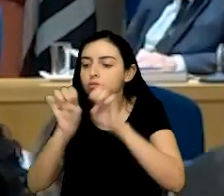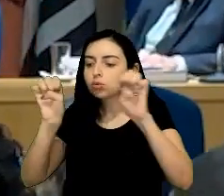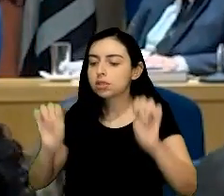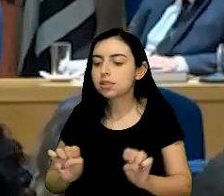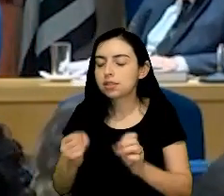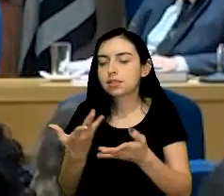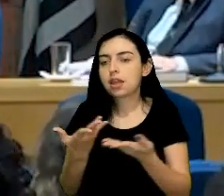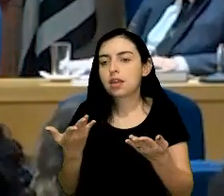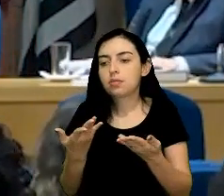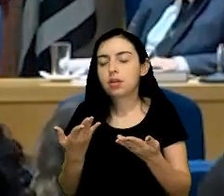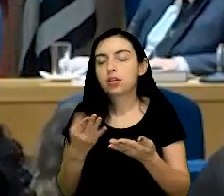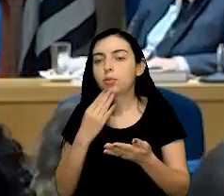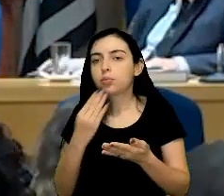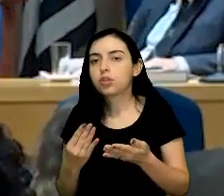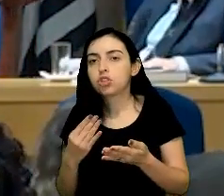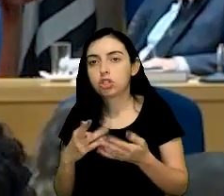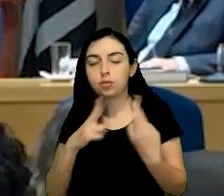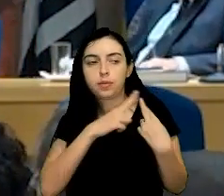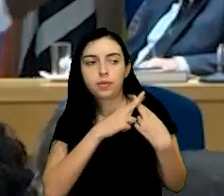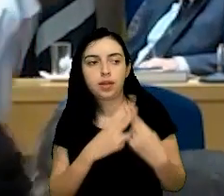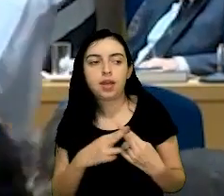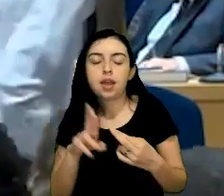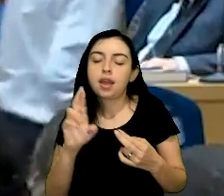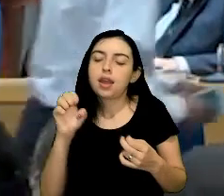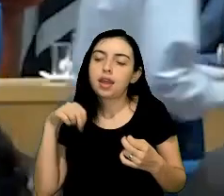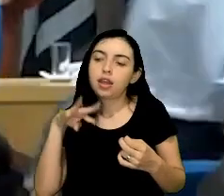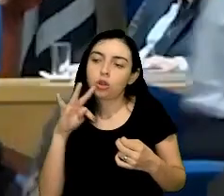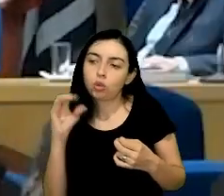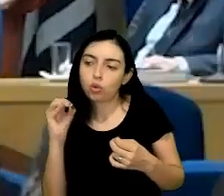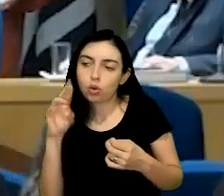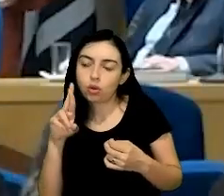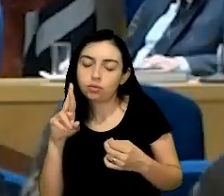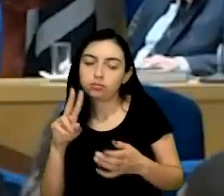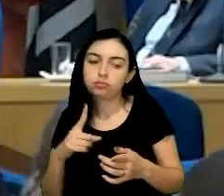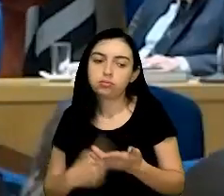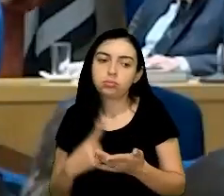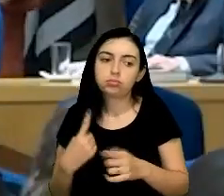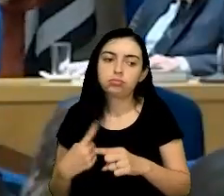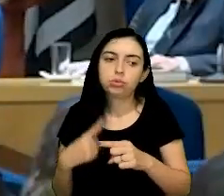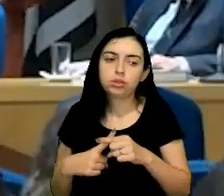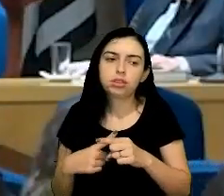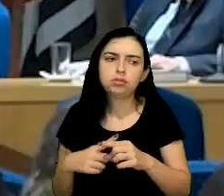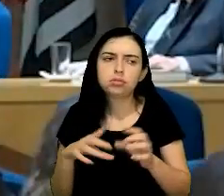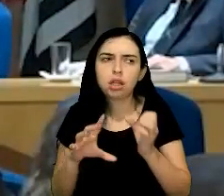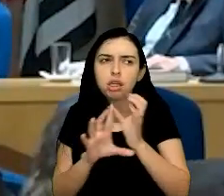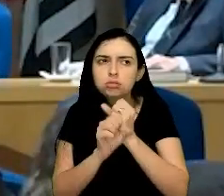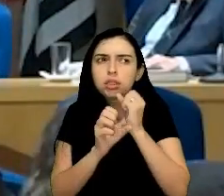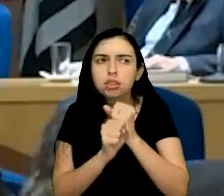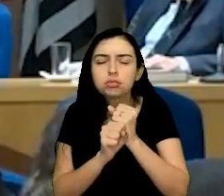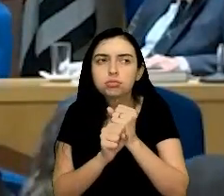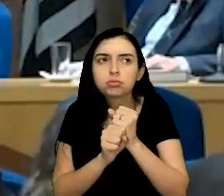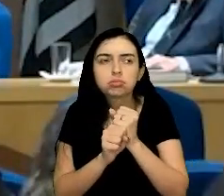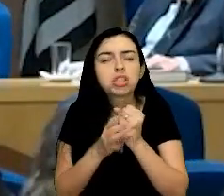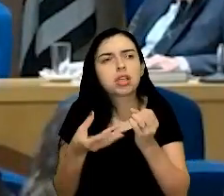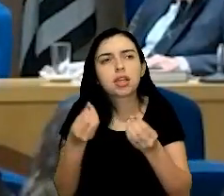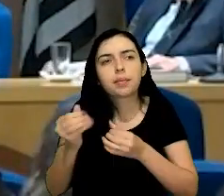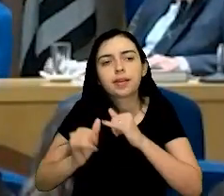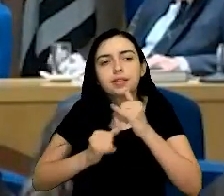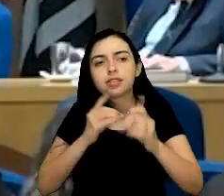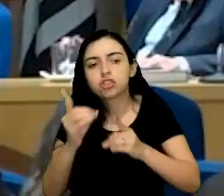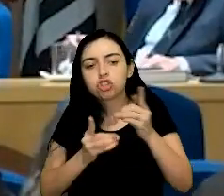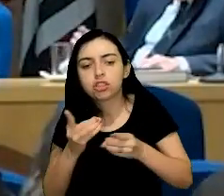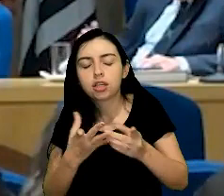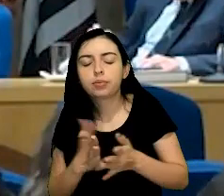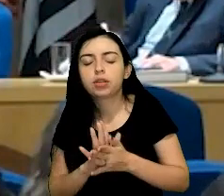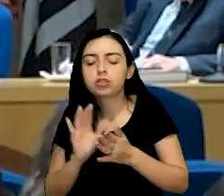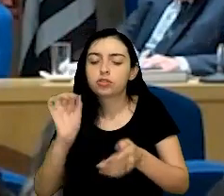do reitor, porque ele achou muito estático, ele é físico, né? Então ele queria algo mais dinâmico, então nós fizemos